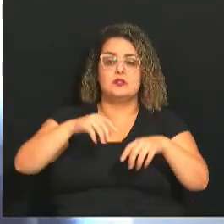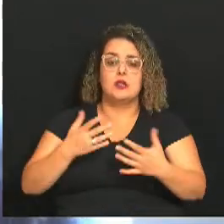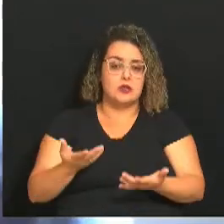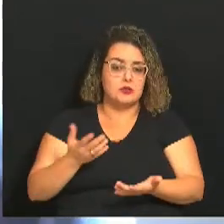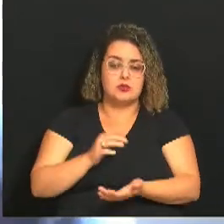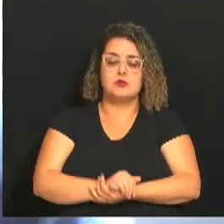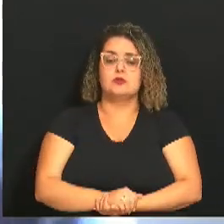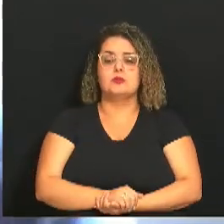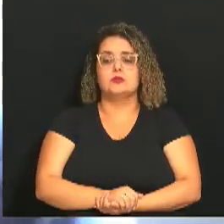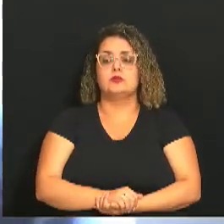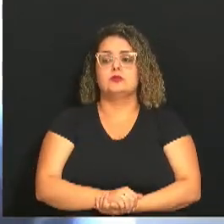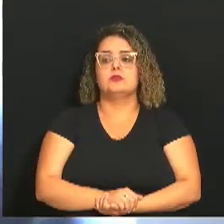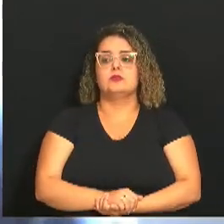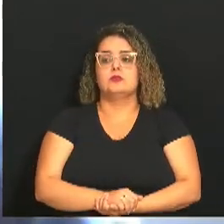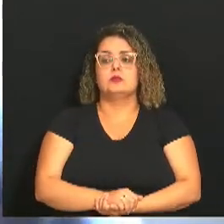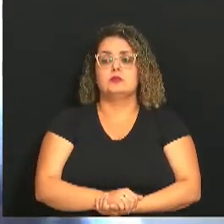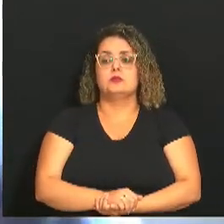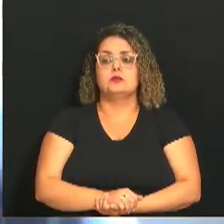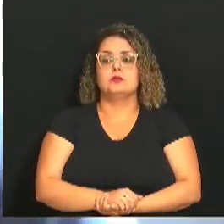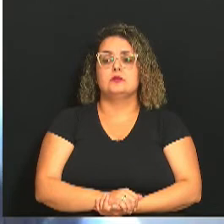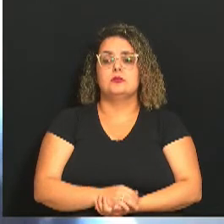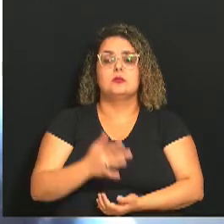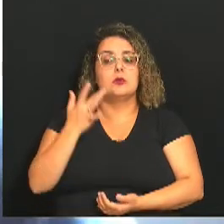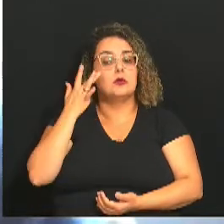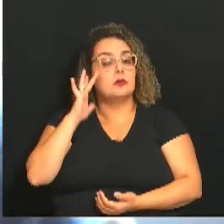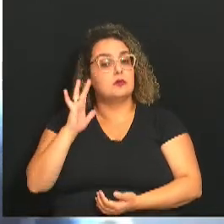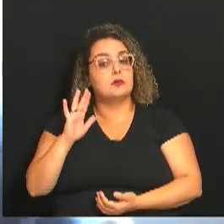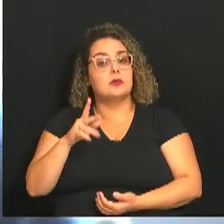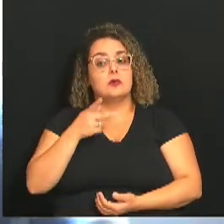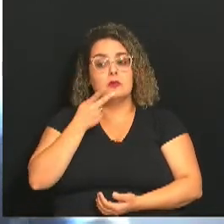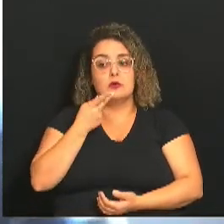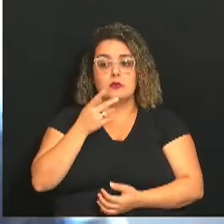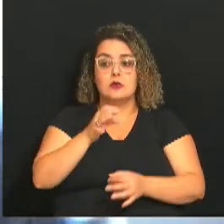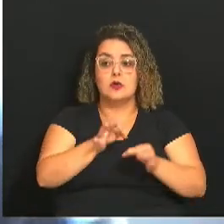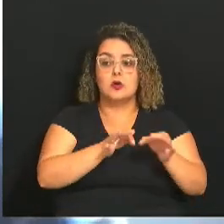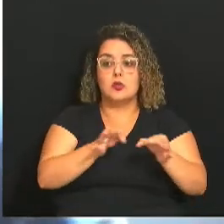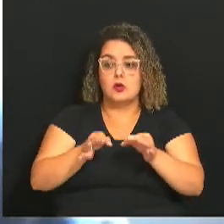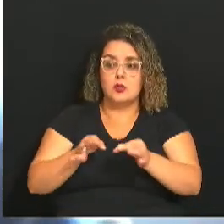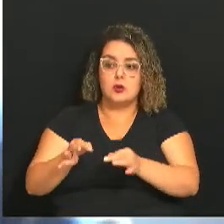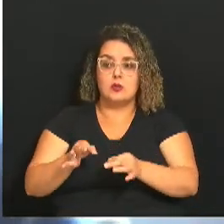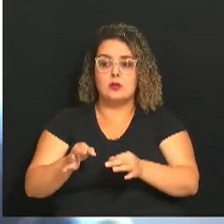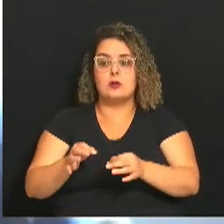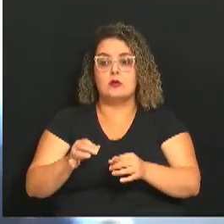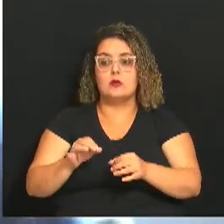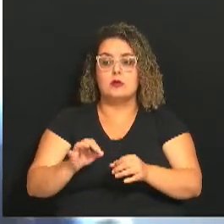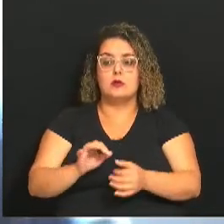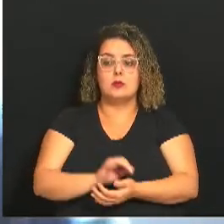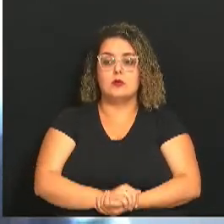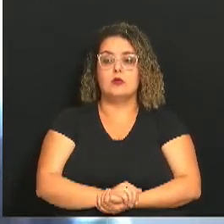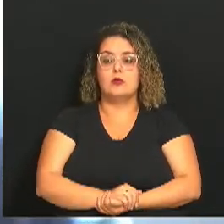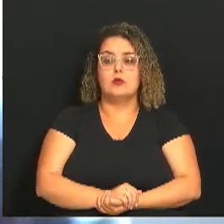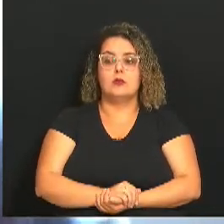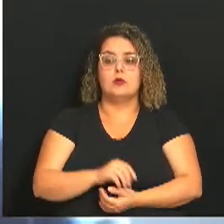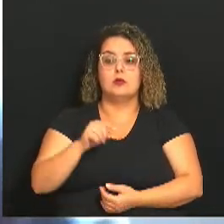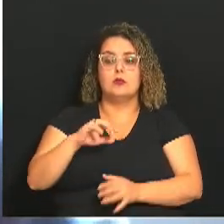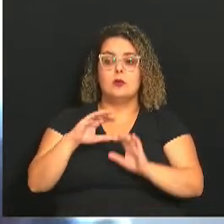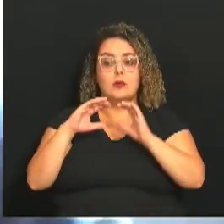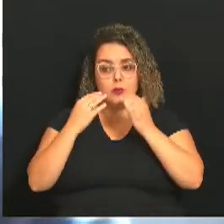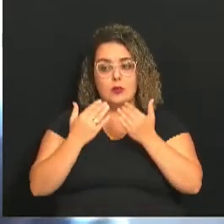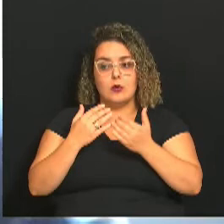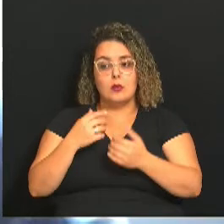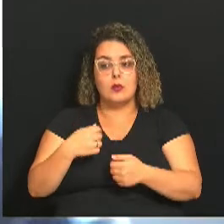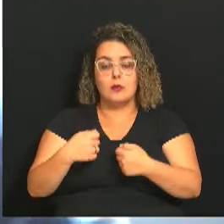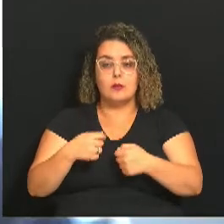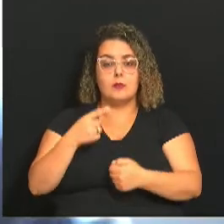Eu não sei exatamente qual é que é o programa que a Organização Meteorológica Mundial está preparando agora. Eu preciso dar uma olhada